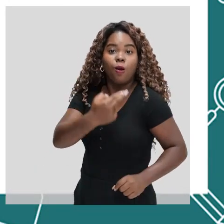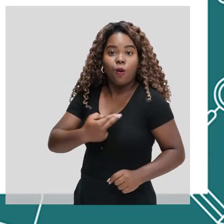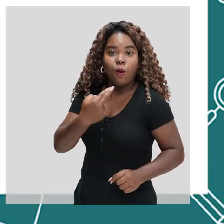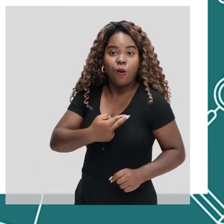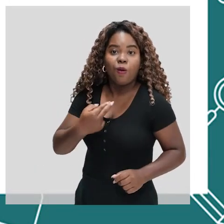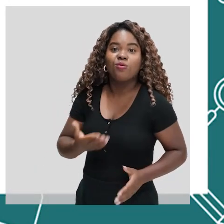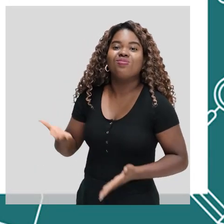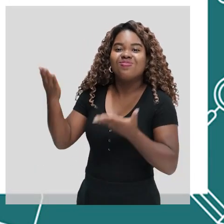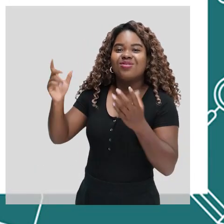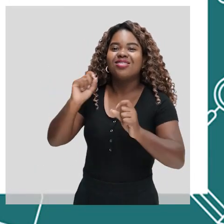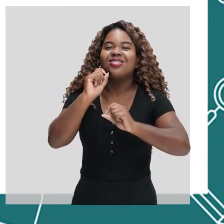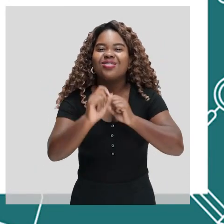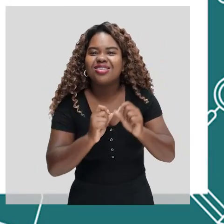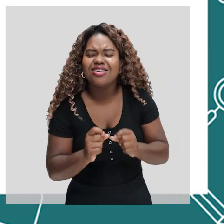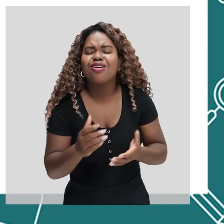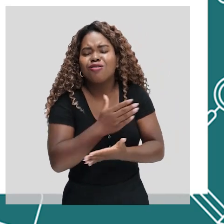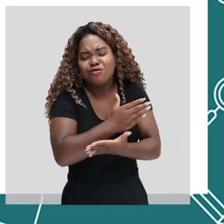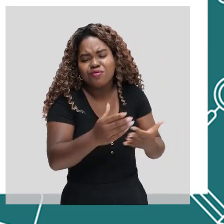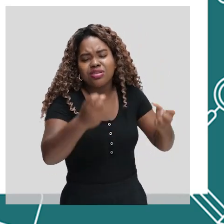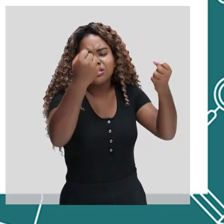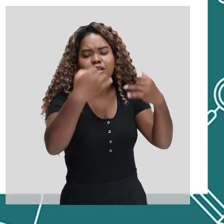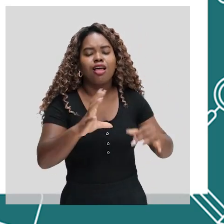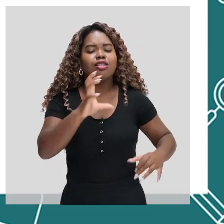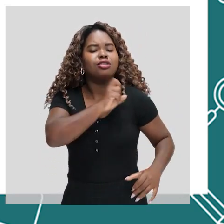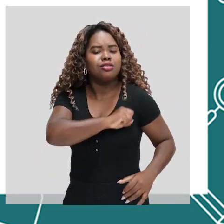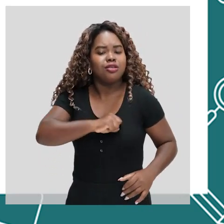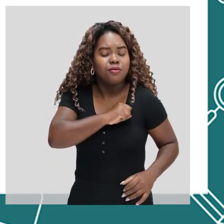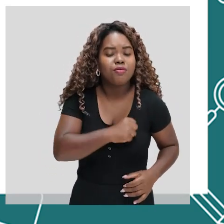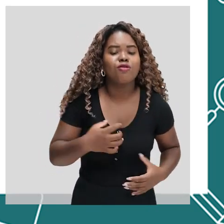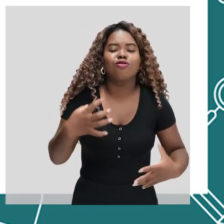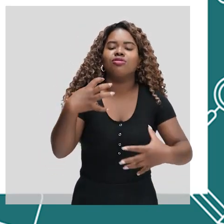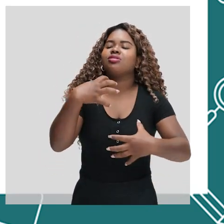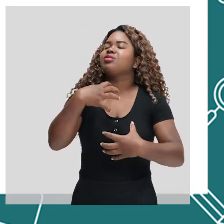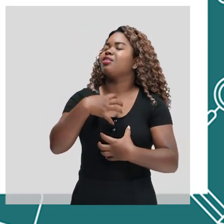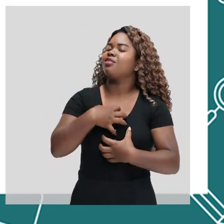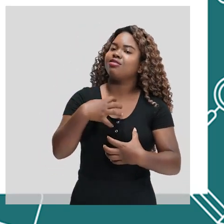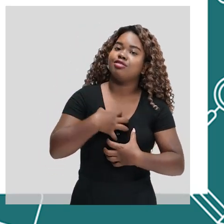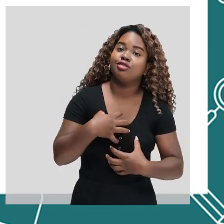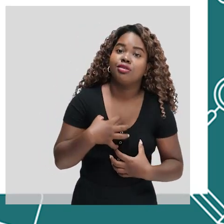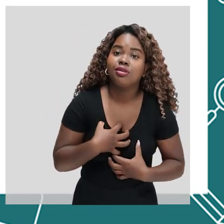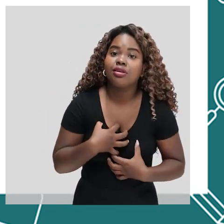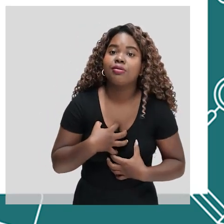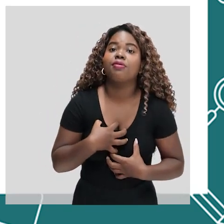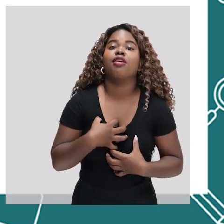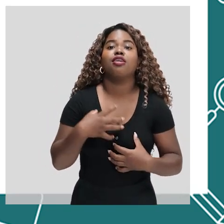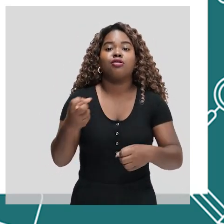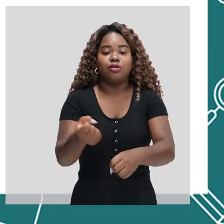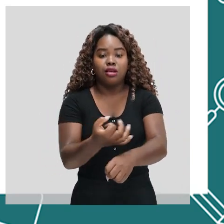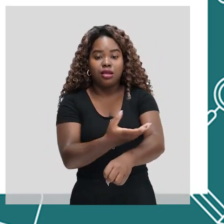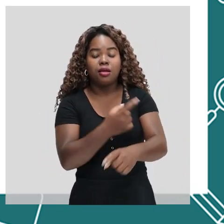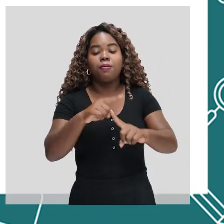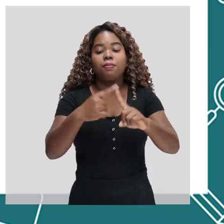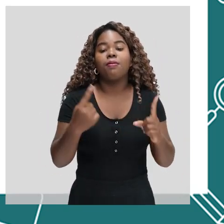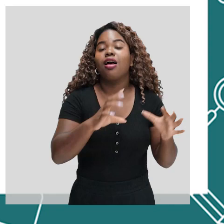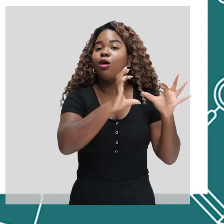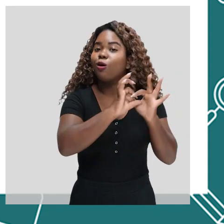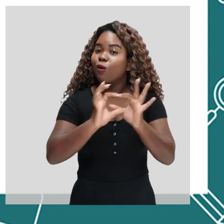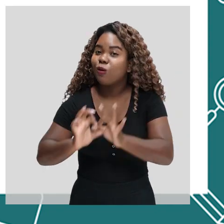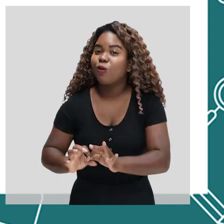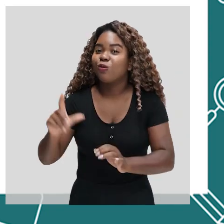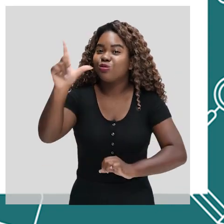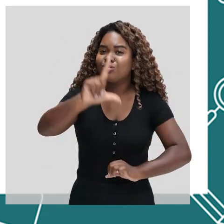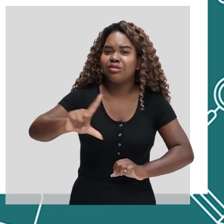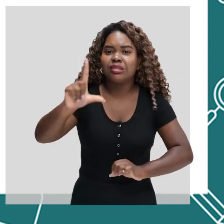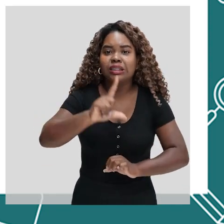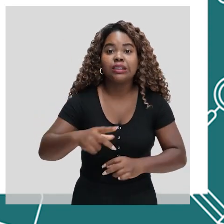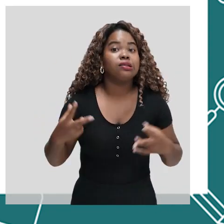romantismo eu comecei falando de amor de sentimentos mas no contexto da literatura Não é bem assim